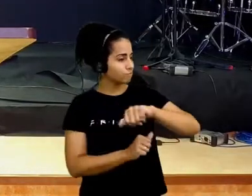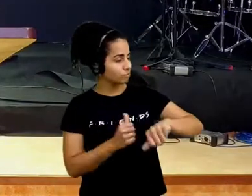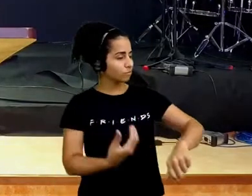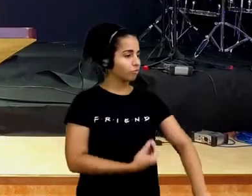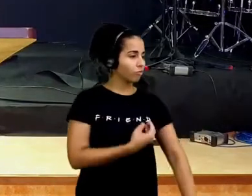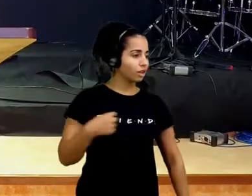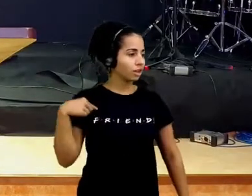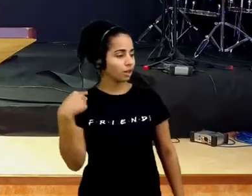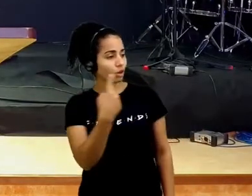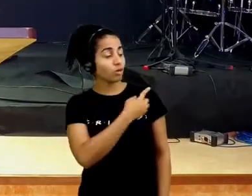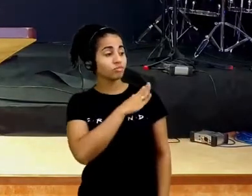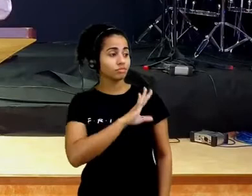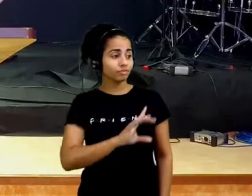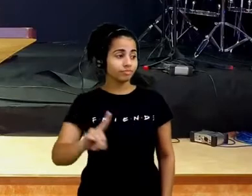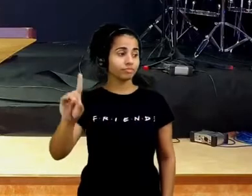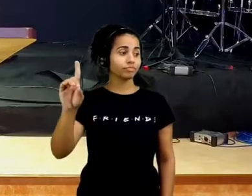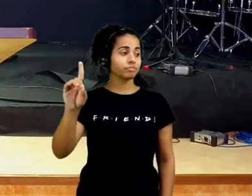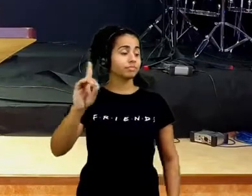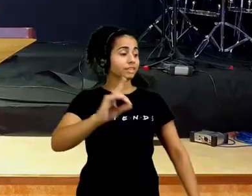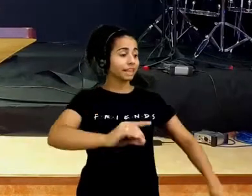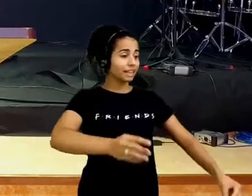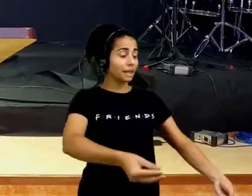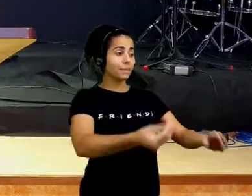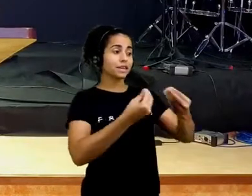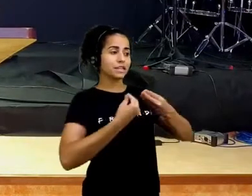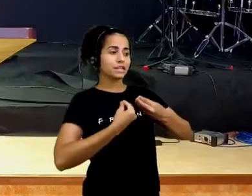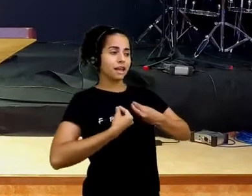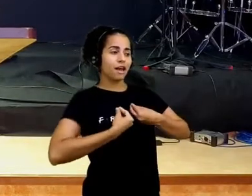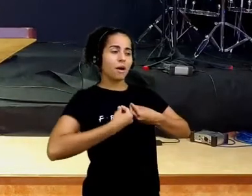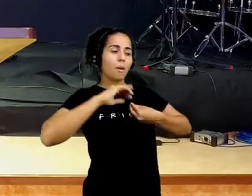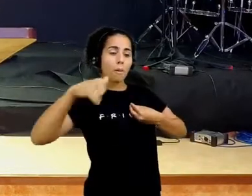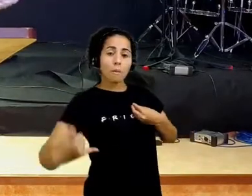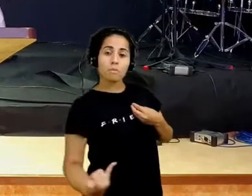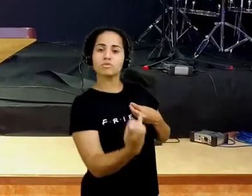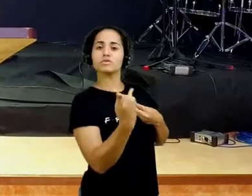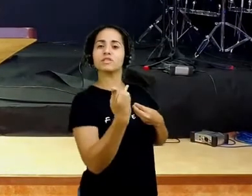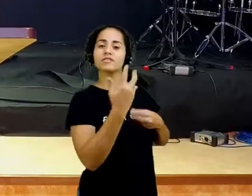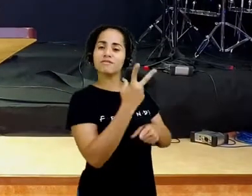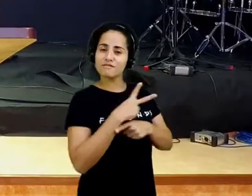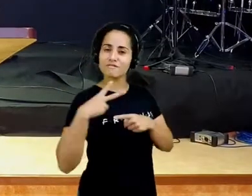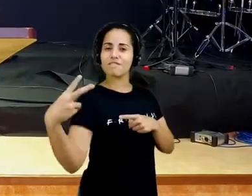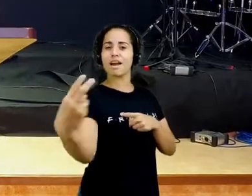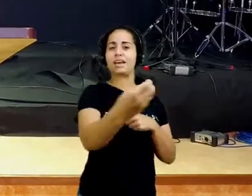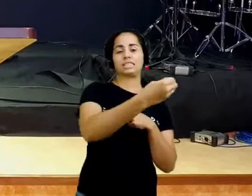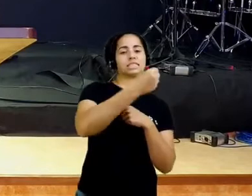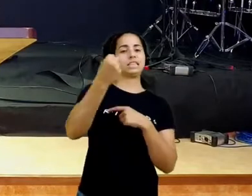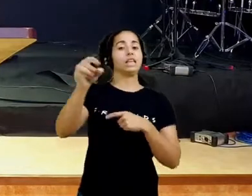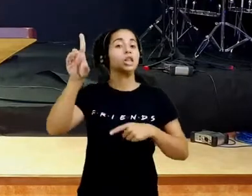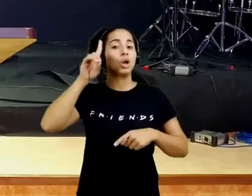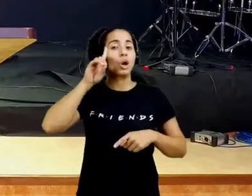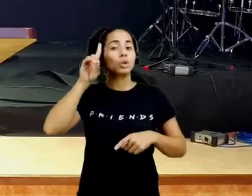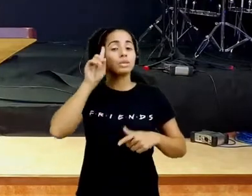vidas. A cada manhã o Senhor nos dá uma grande e rica oportunidade de vencermos todos e